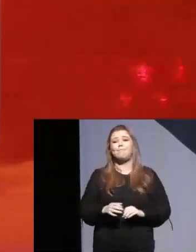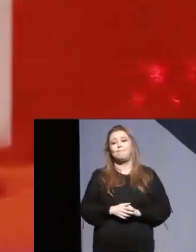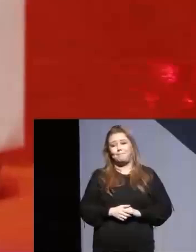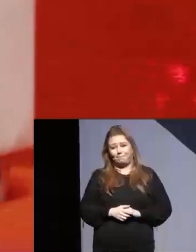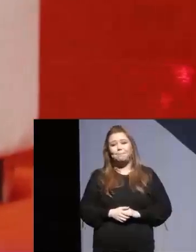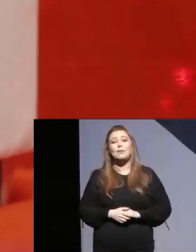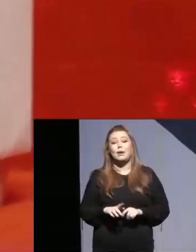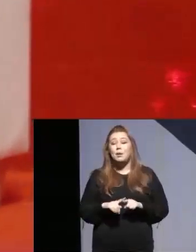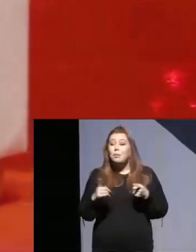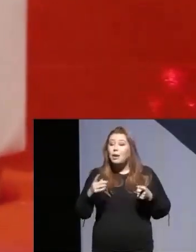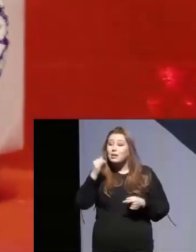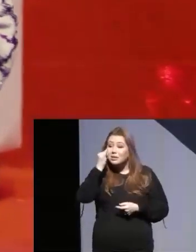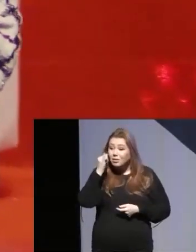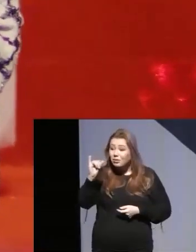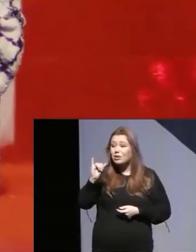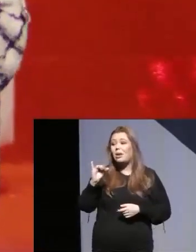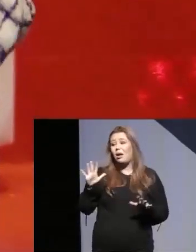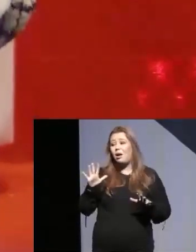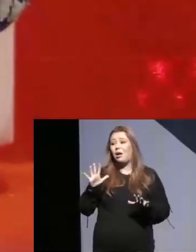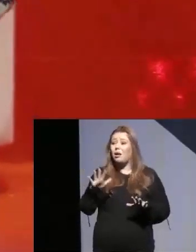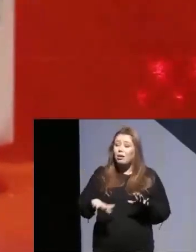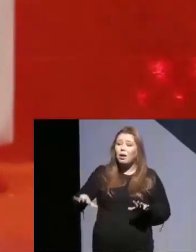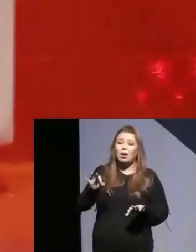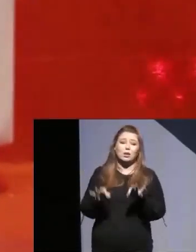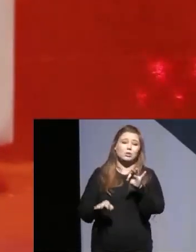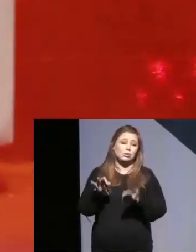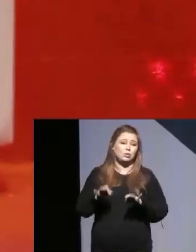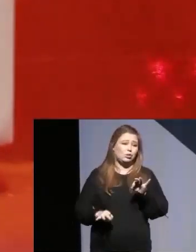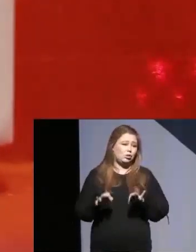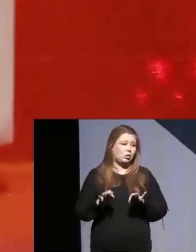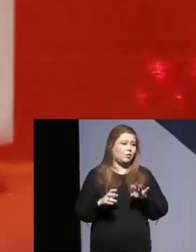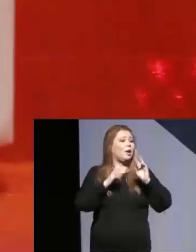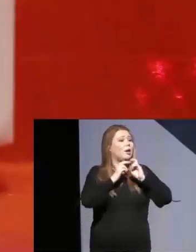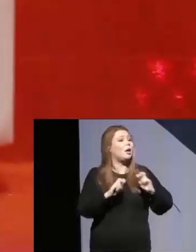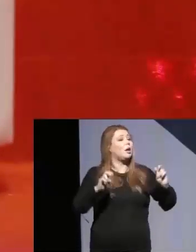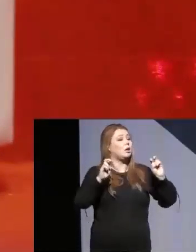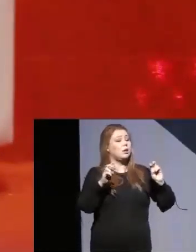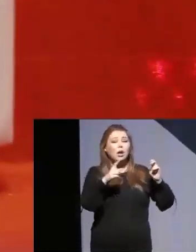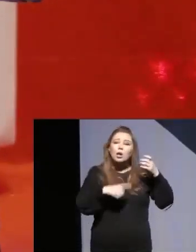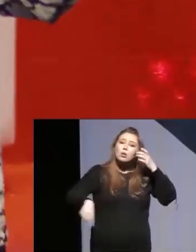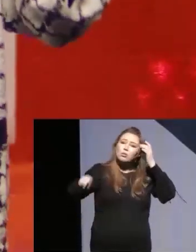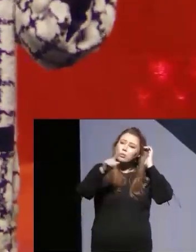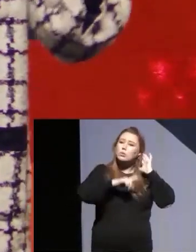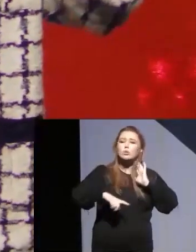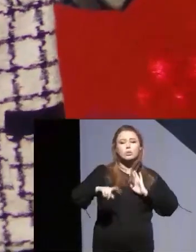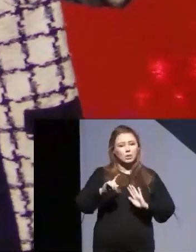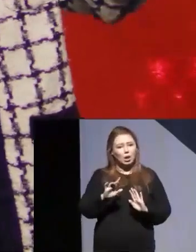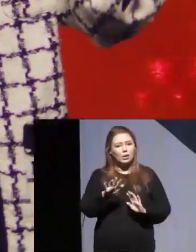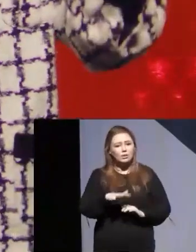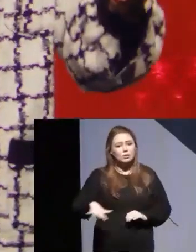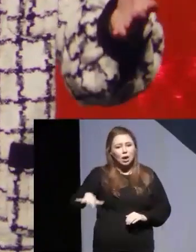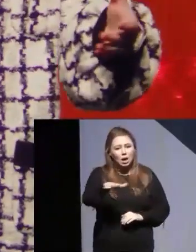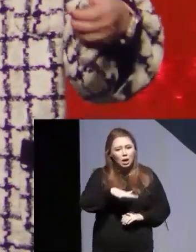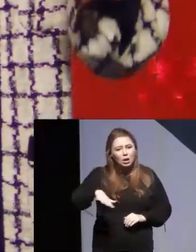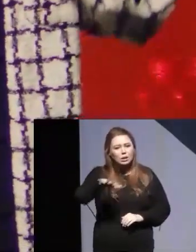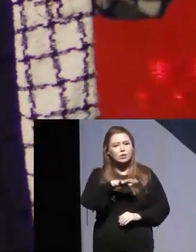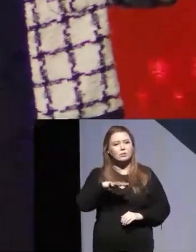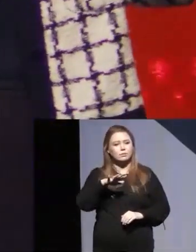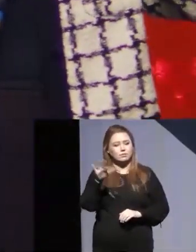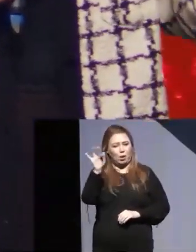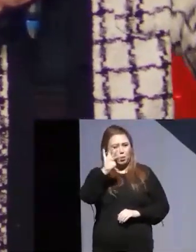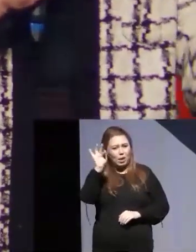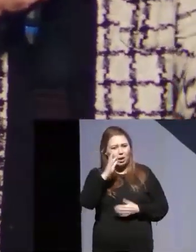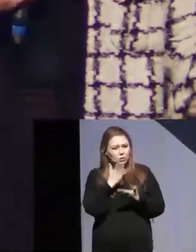vamos evitar que isso seja judicializado gritando. Nós, vocês que estão fazendo